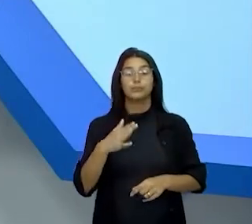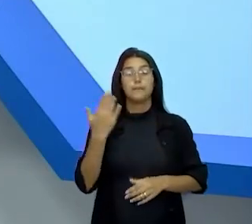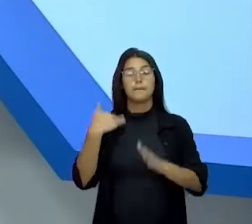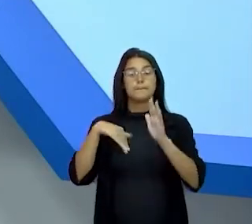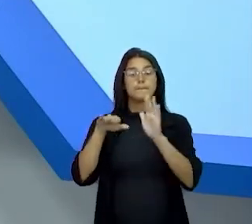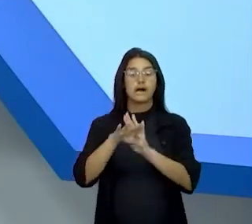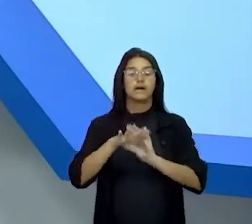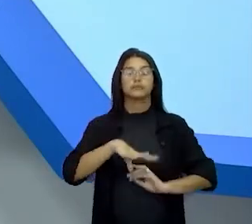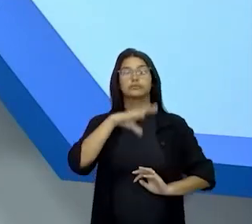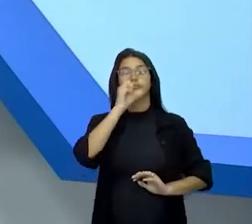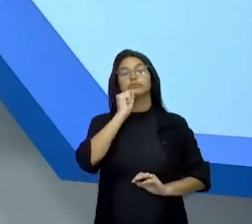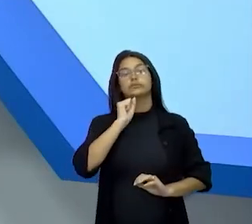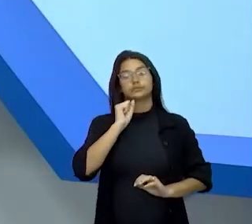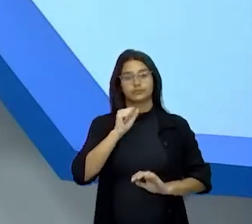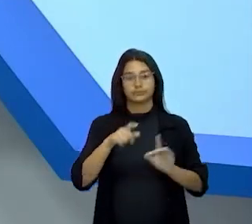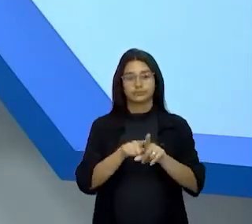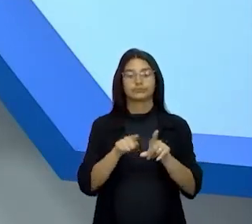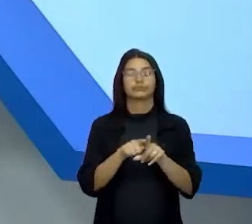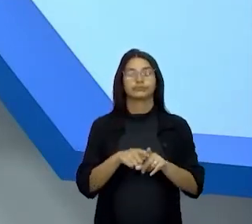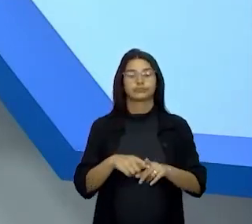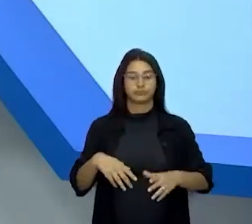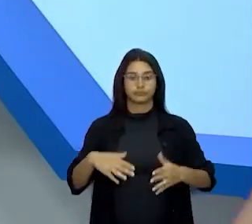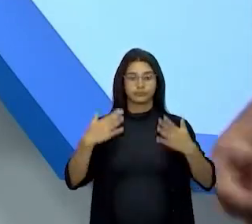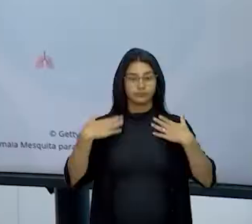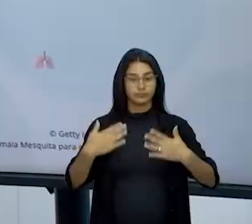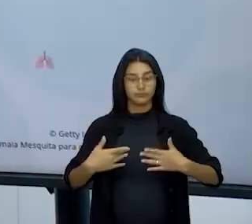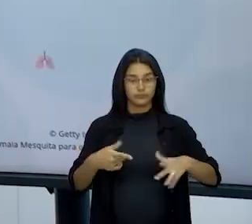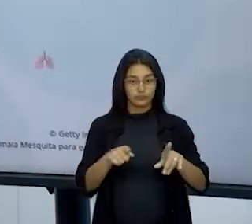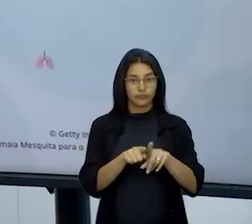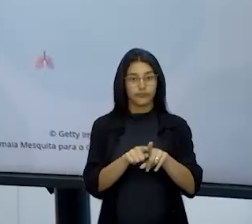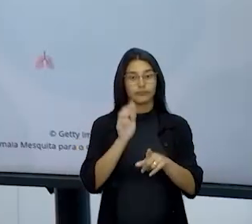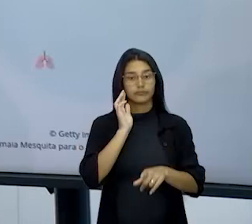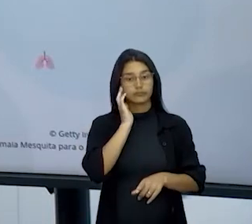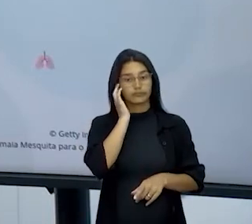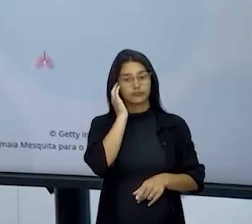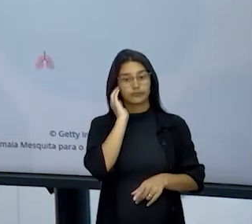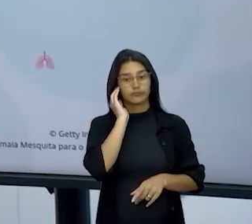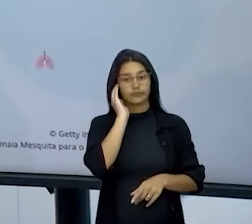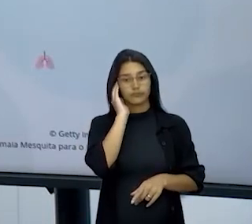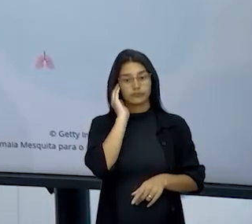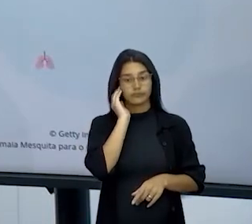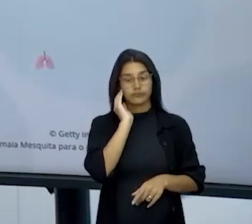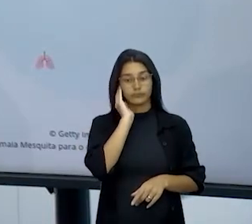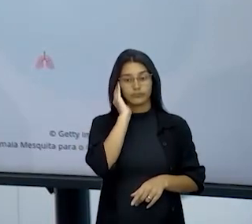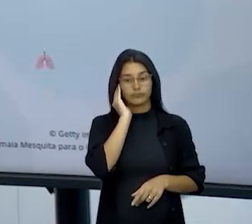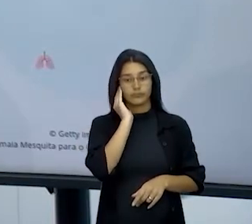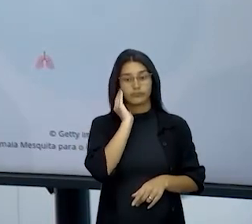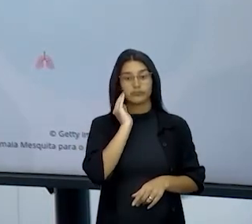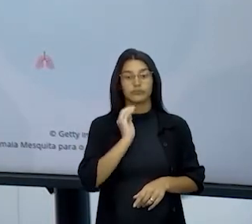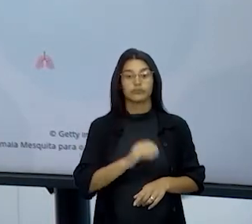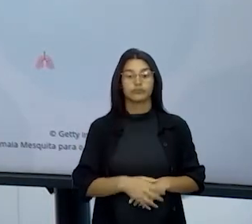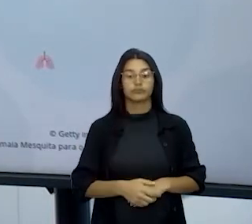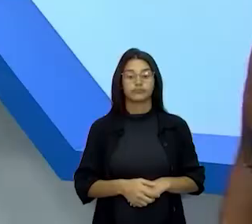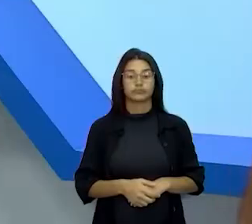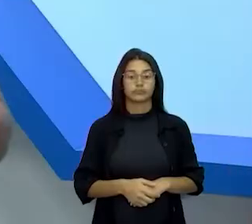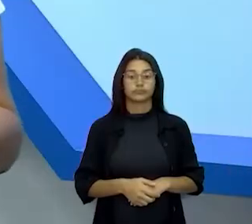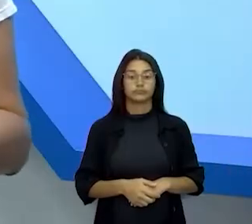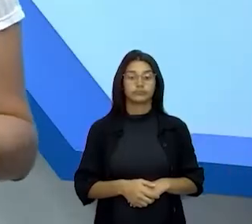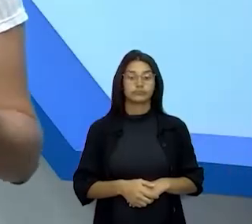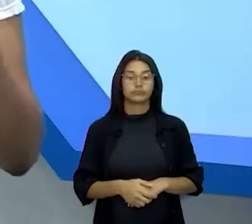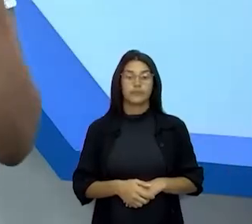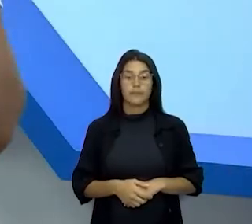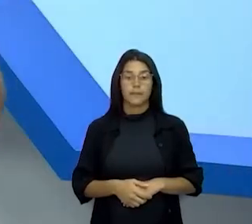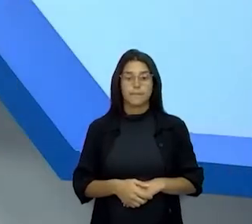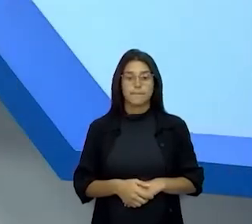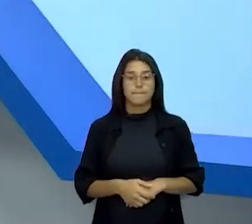ser inspirado, oxigênio no seu corpo também. Aí você vai sugar mais e pode ter alterações aí no caso. Exato. Então, olha